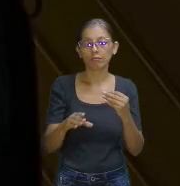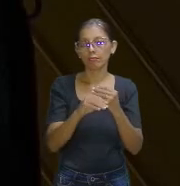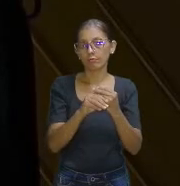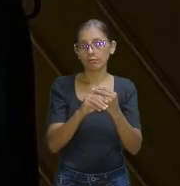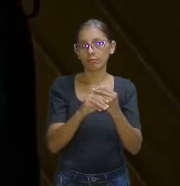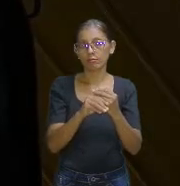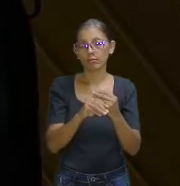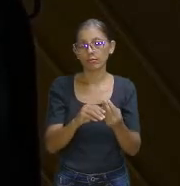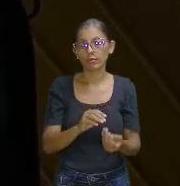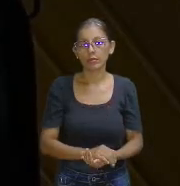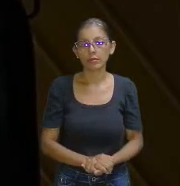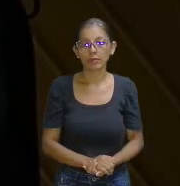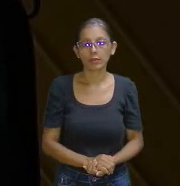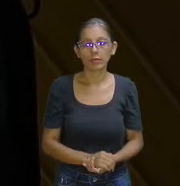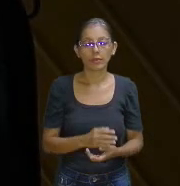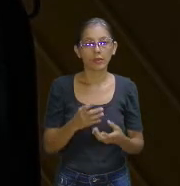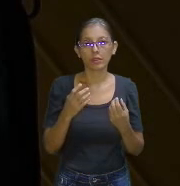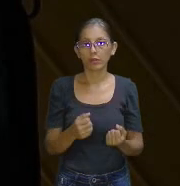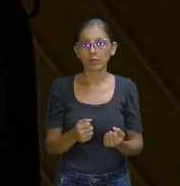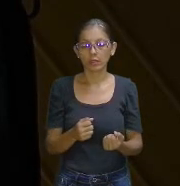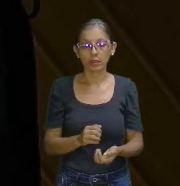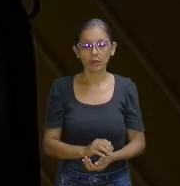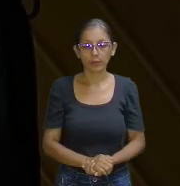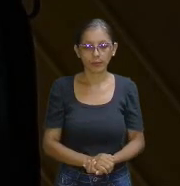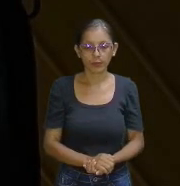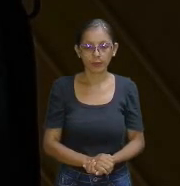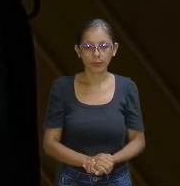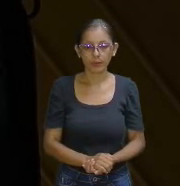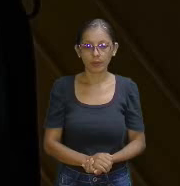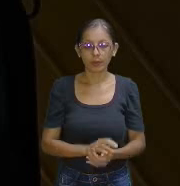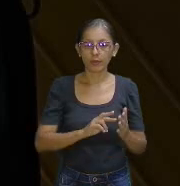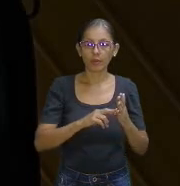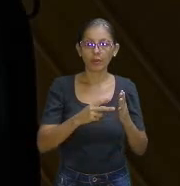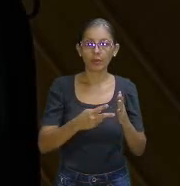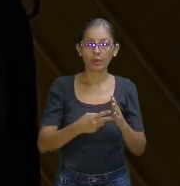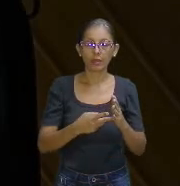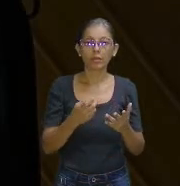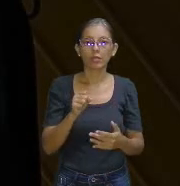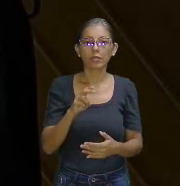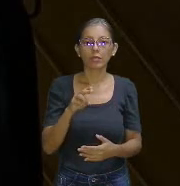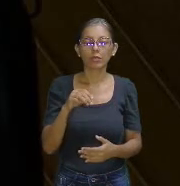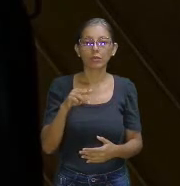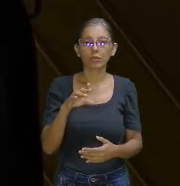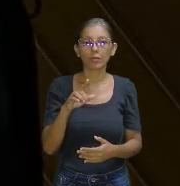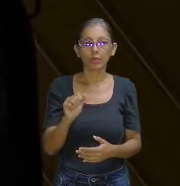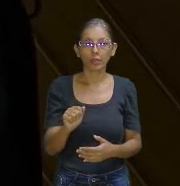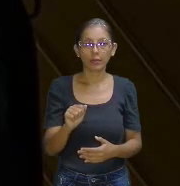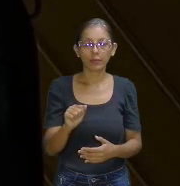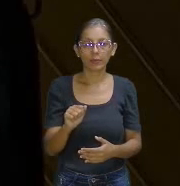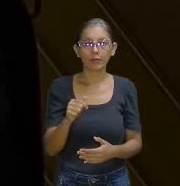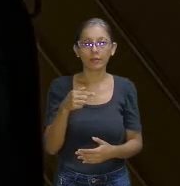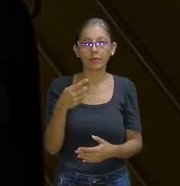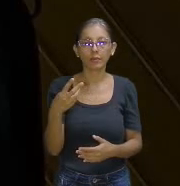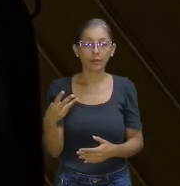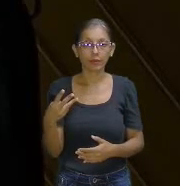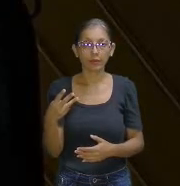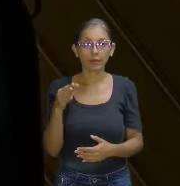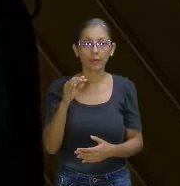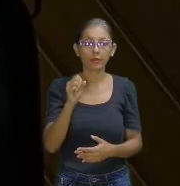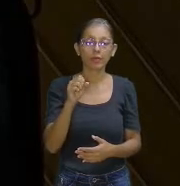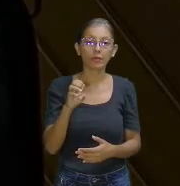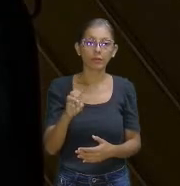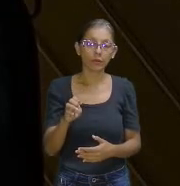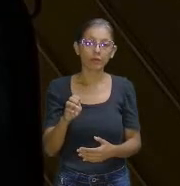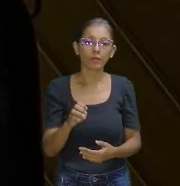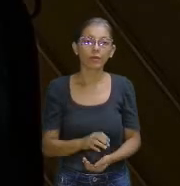alegação. A interpretação da súmula 73 do TSE deve observar o contexto do caso concreto. O enunciado